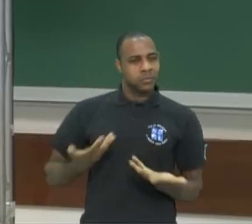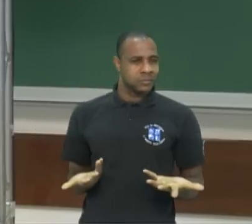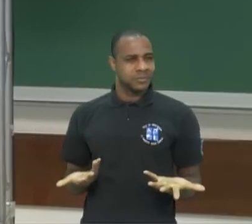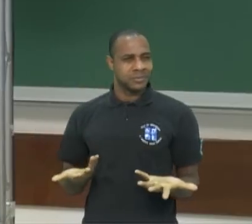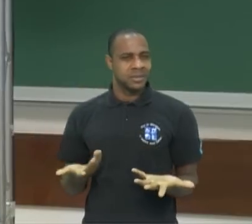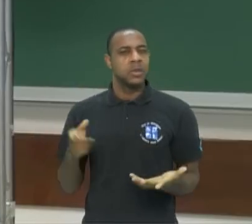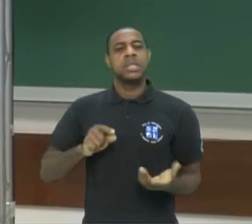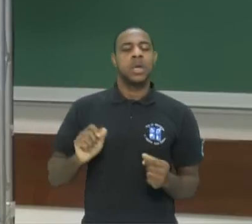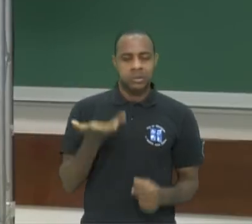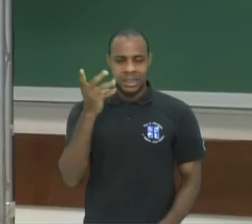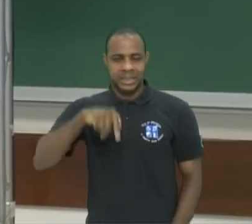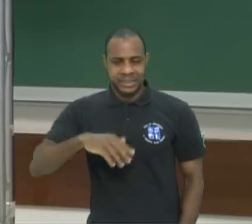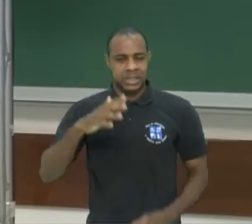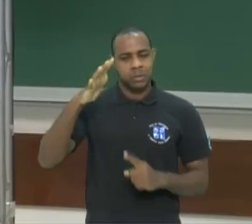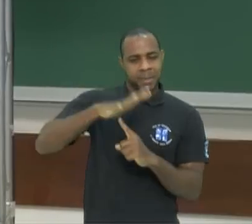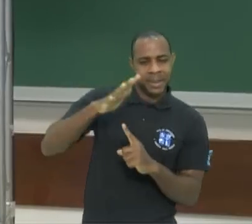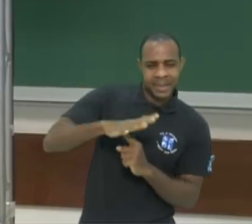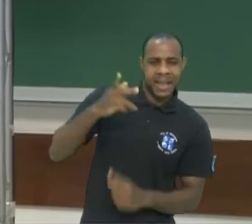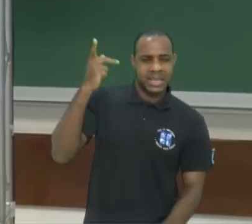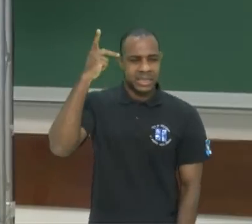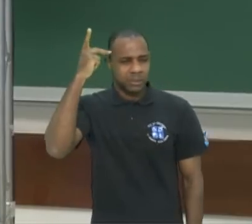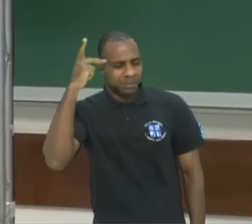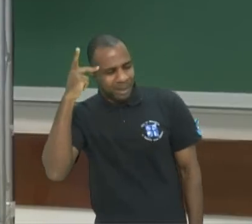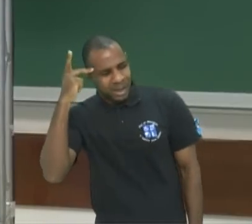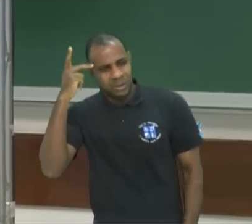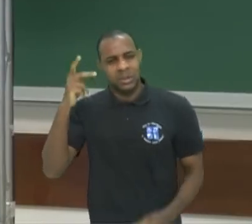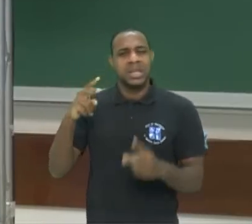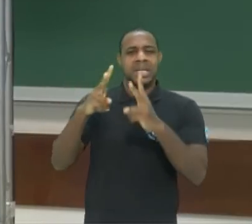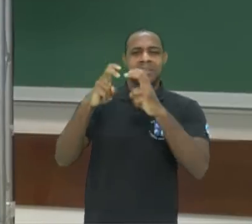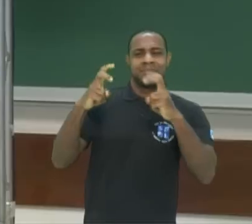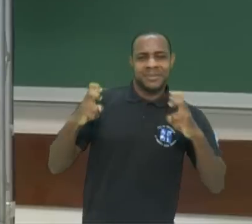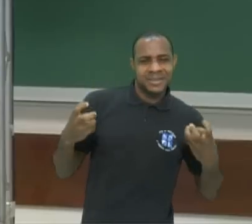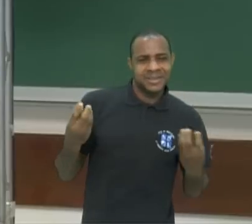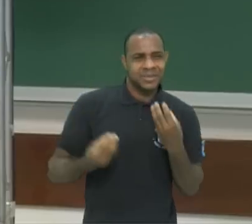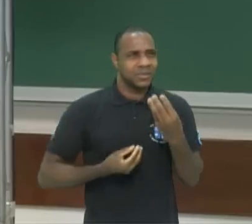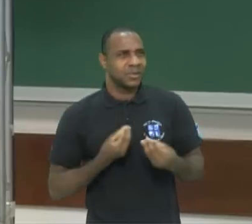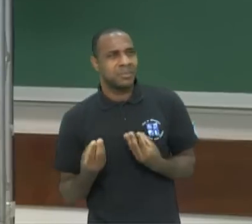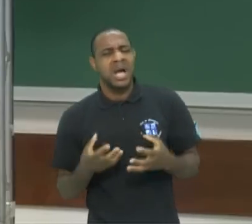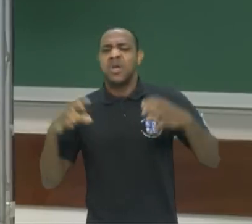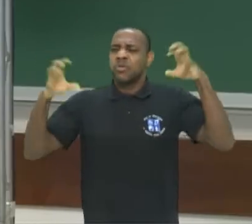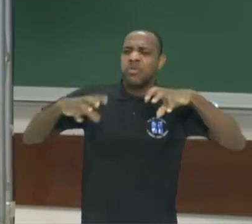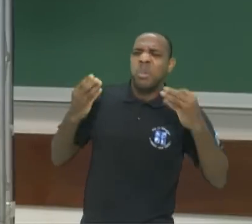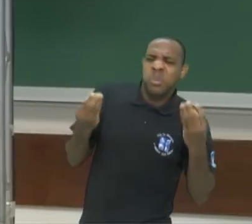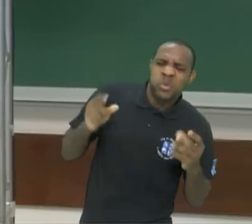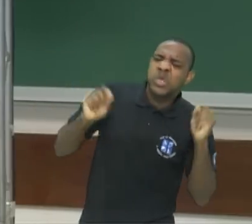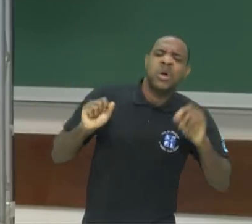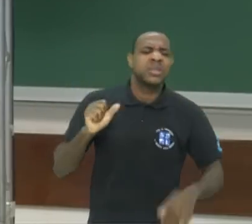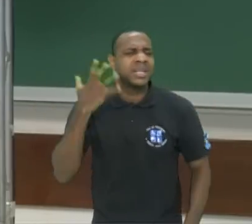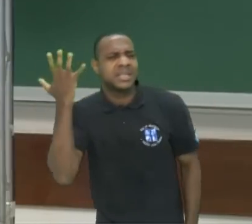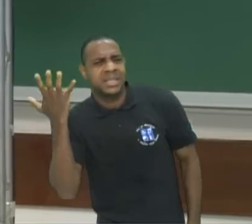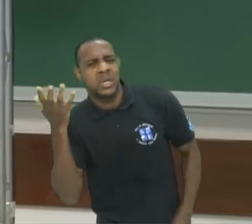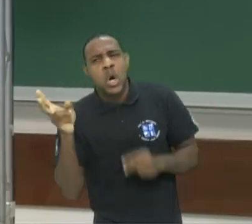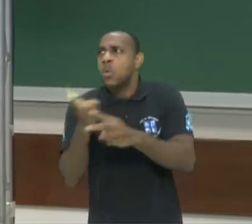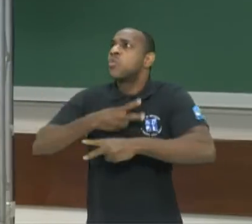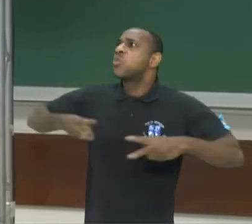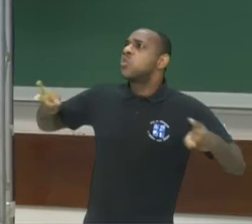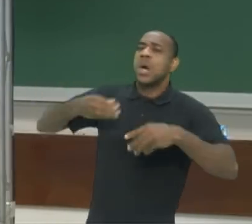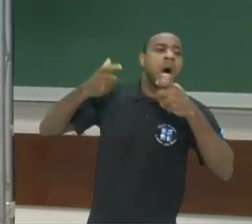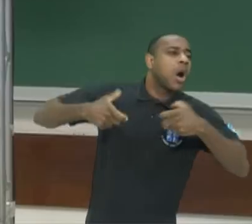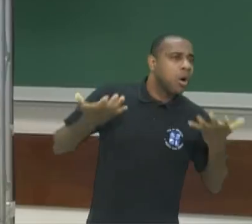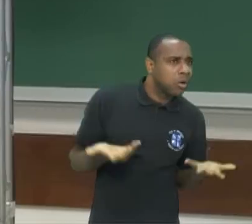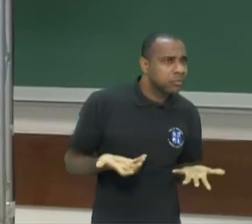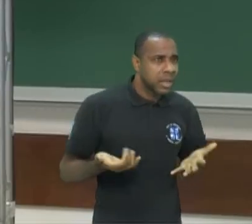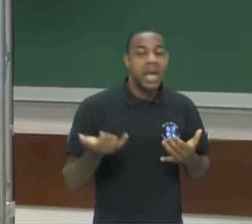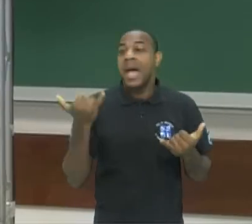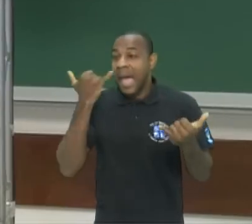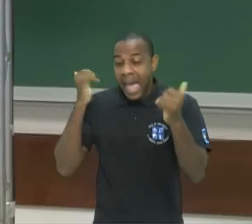no Paraná, São Paulo, Santa Catarina. Ah, choveu muito, o que aconteceu? Gente, isso é informação, isso